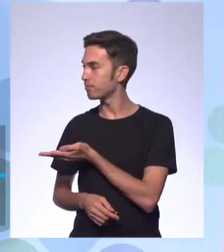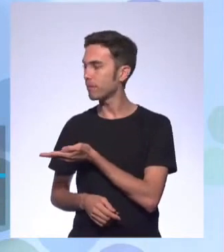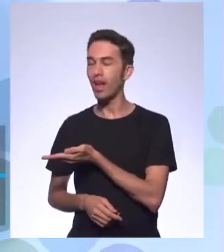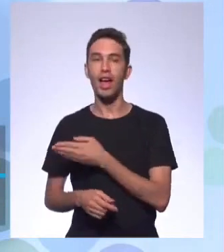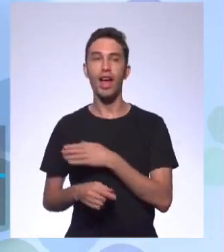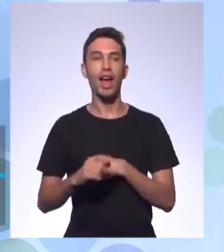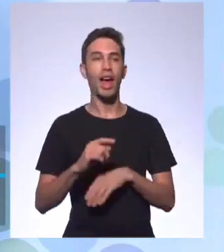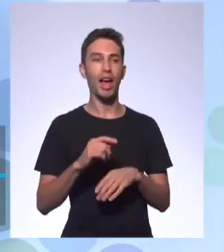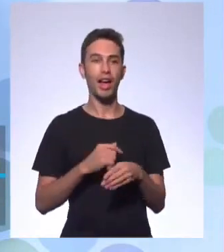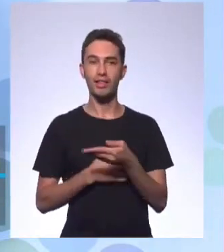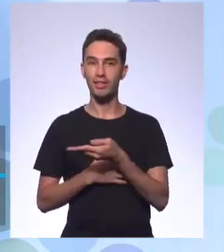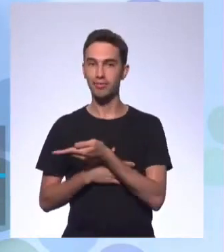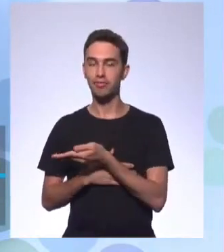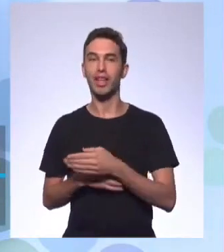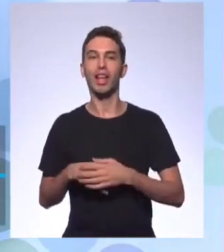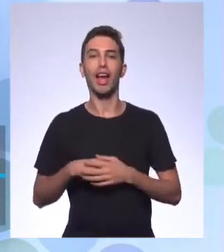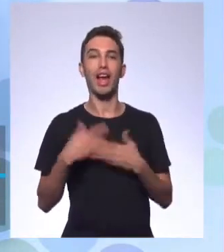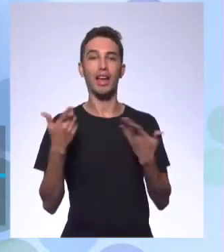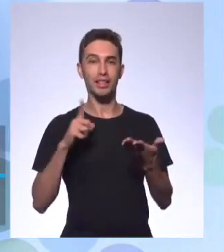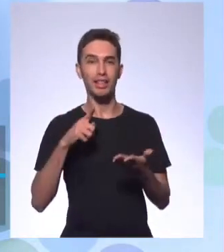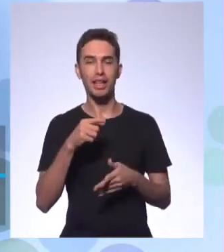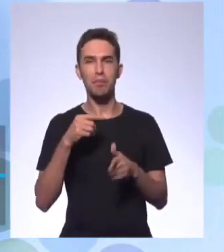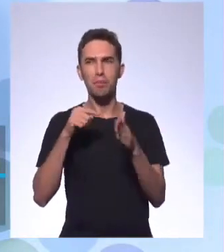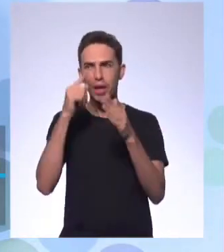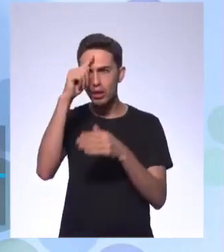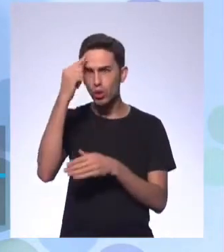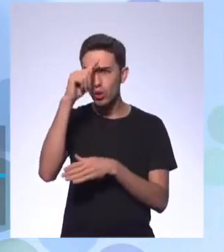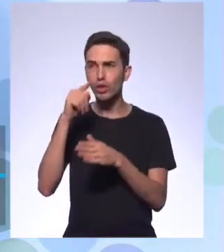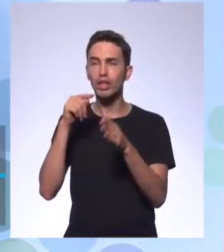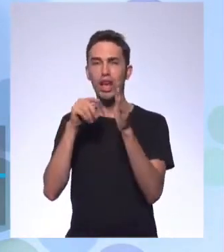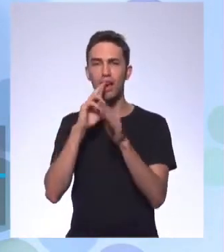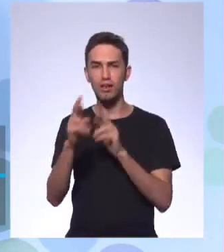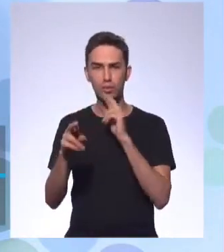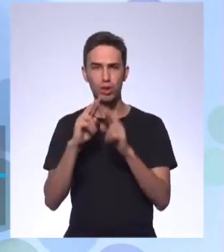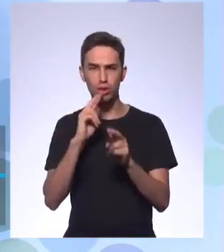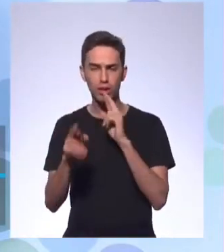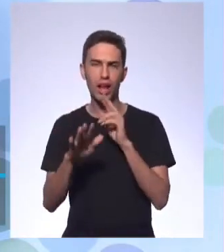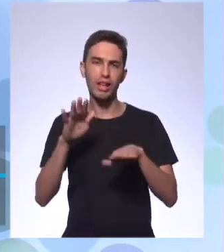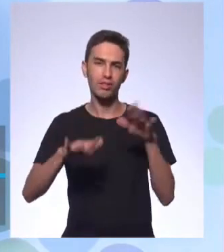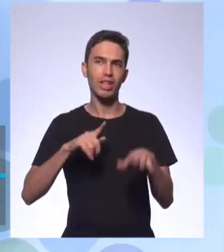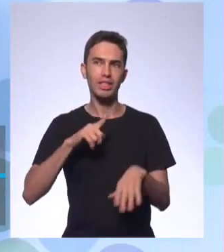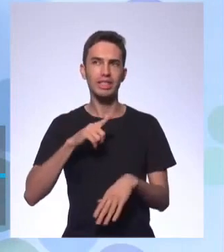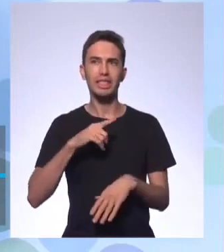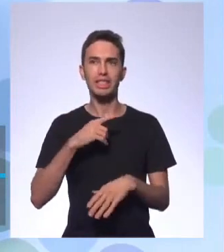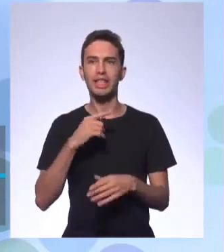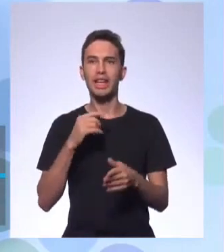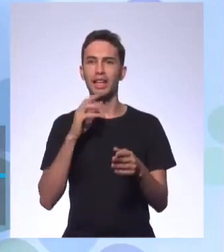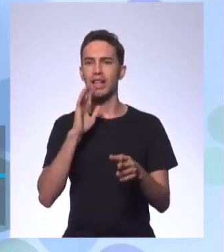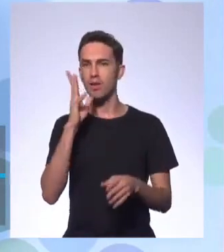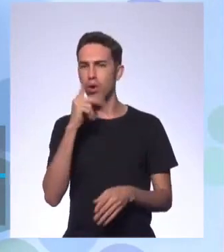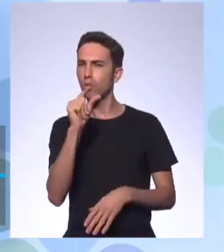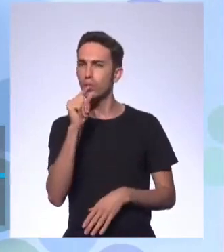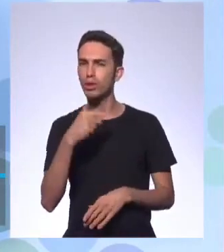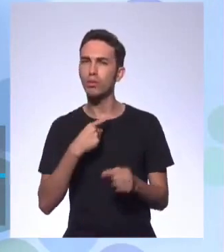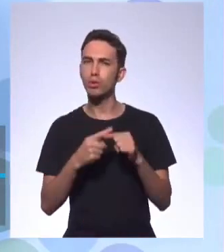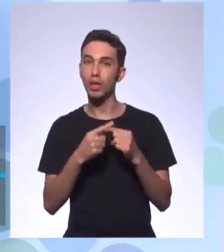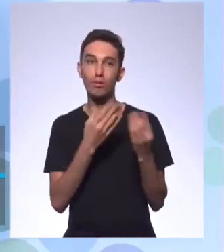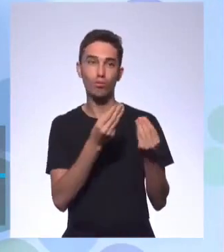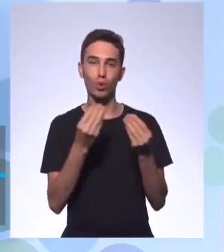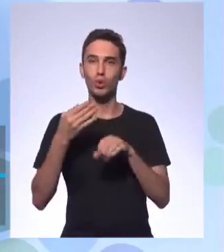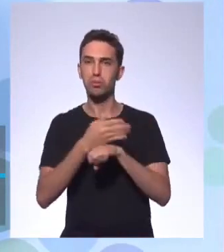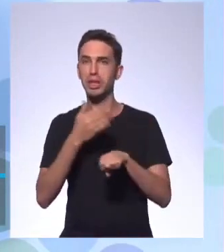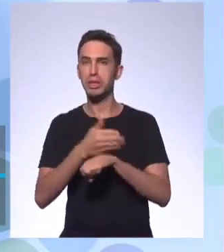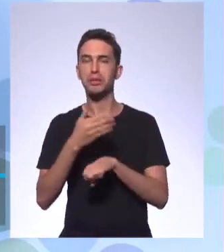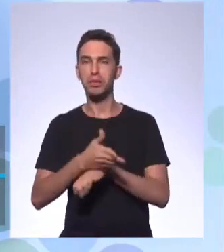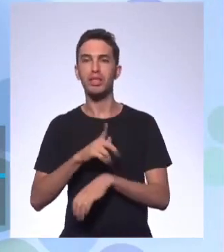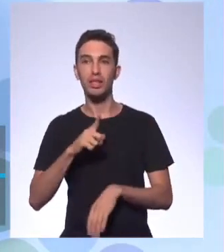respondendo, está aqui, ó, respondendo as suas dúvidas, participando. Às vezes demora de responder, porque a gente tem muita participação, os professores conversando conosco,